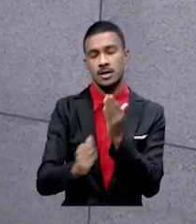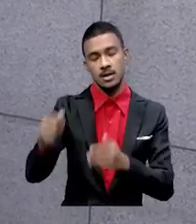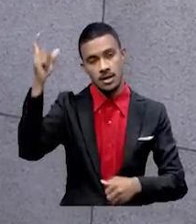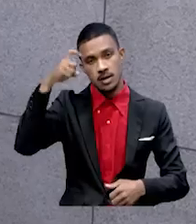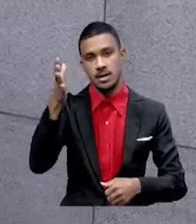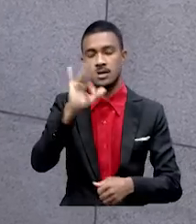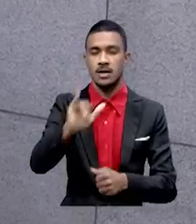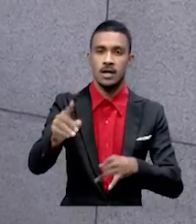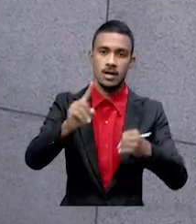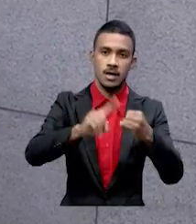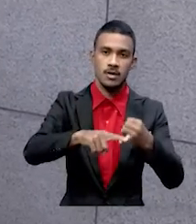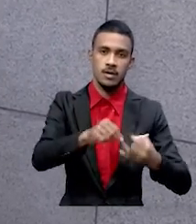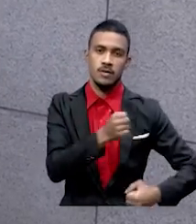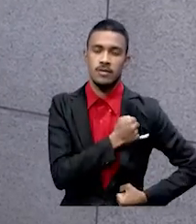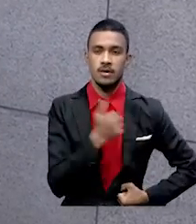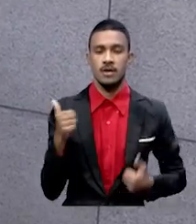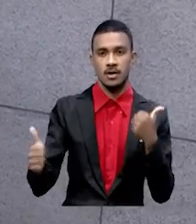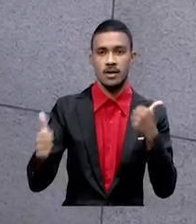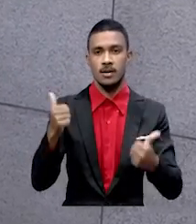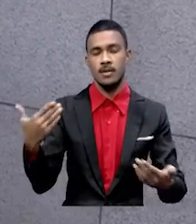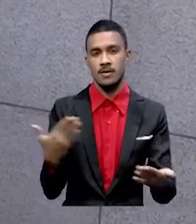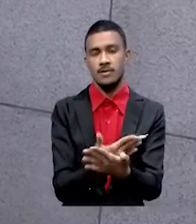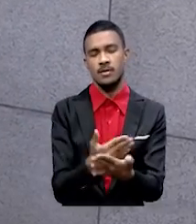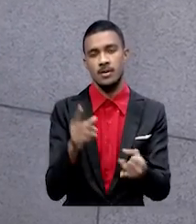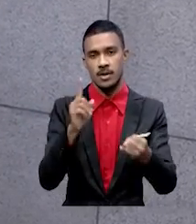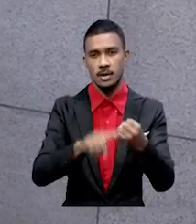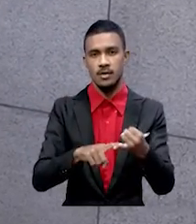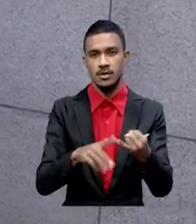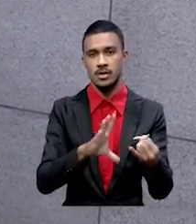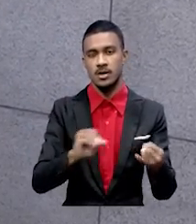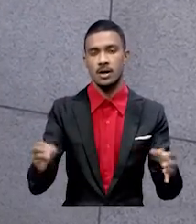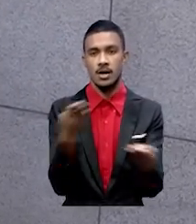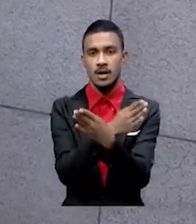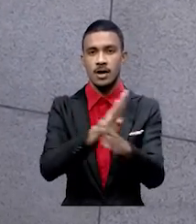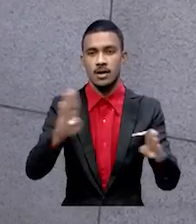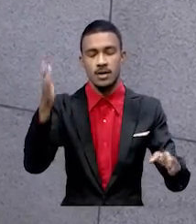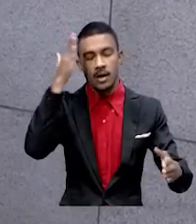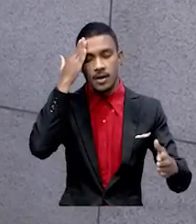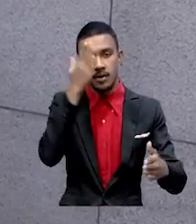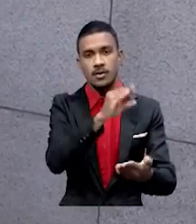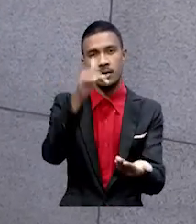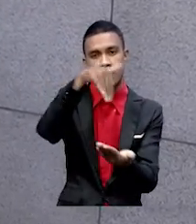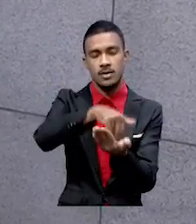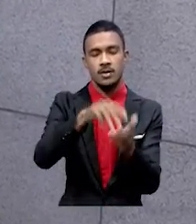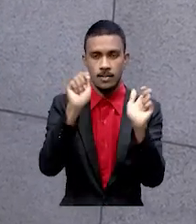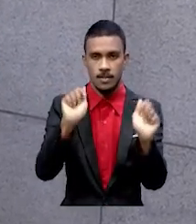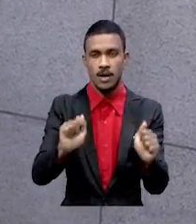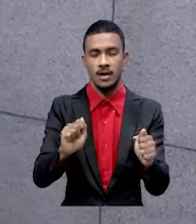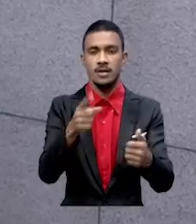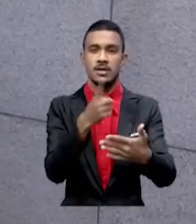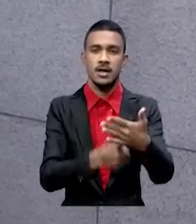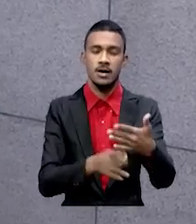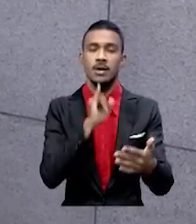Icos Nia, Forças Armadas, nebe Forças Moderadas, nebe Icos, sai referência, estudo, para depois bele, sair da maquita bele